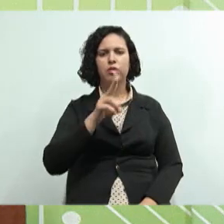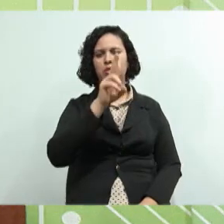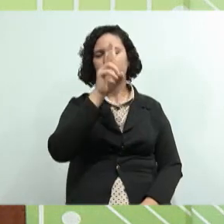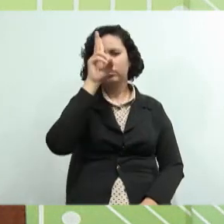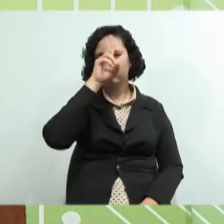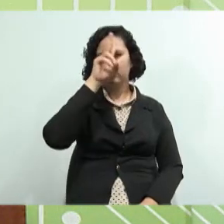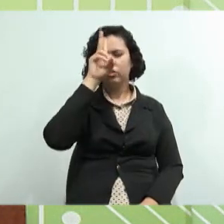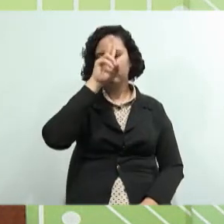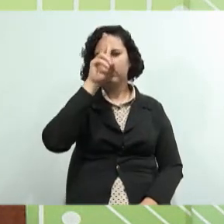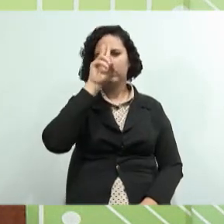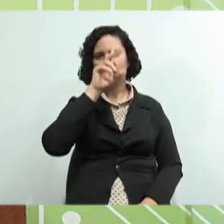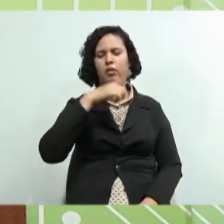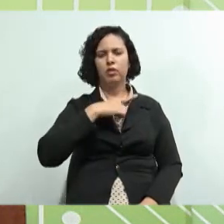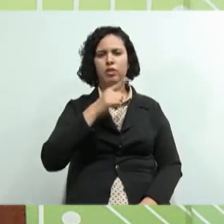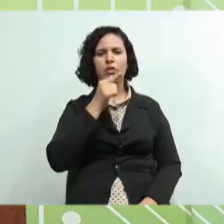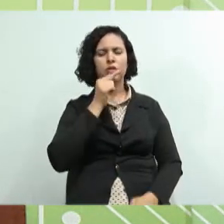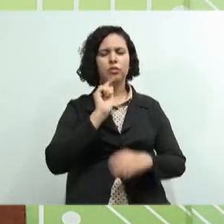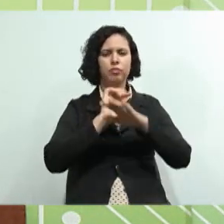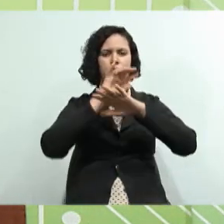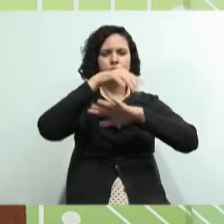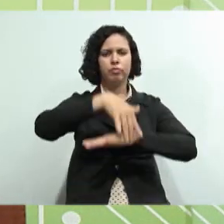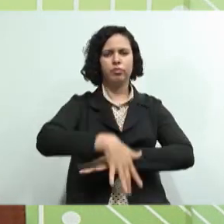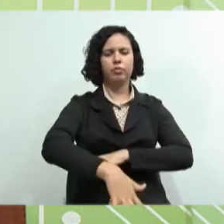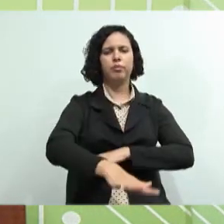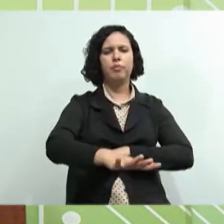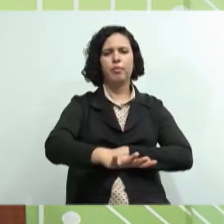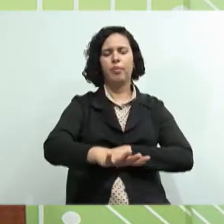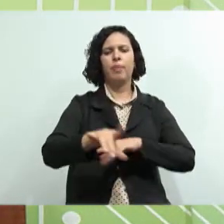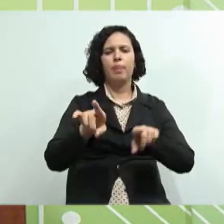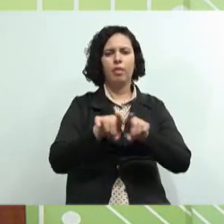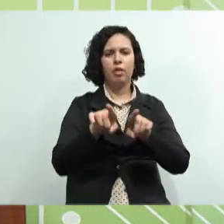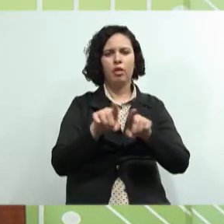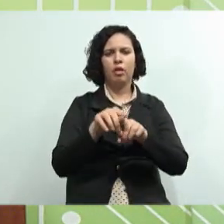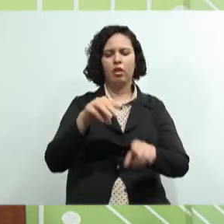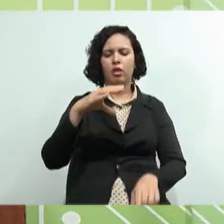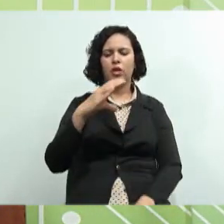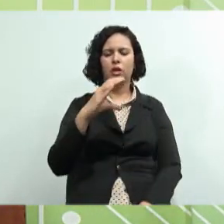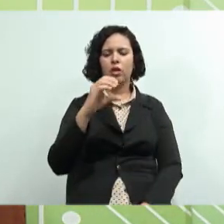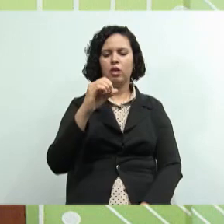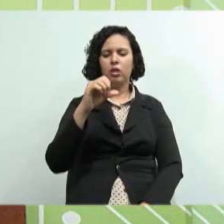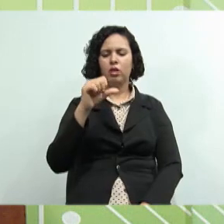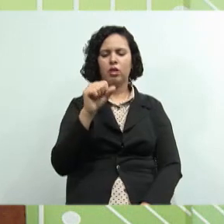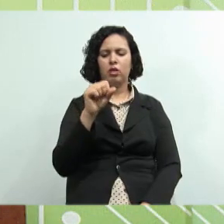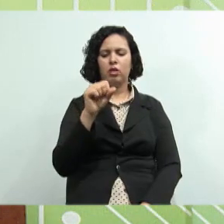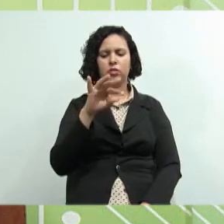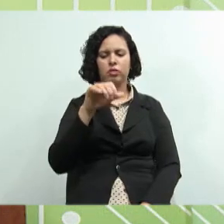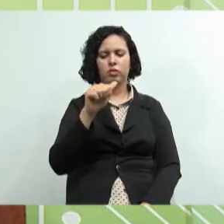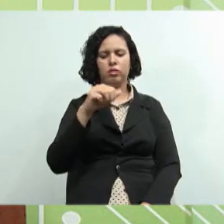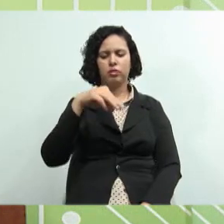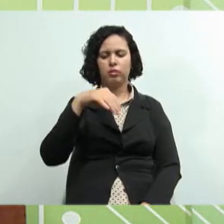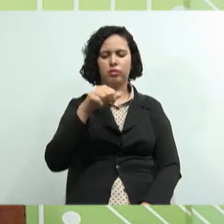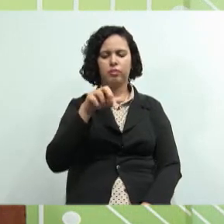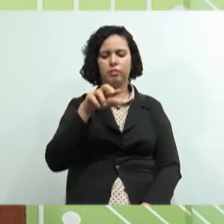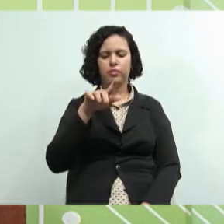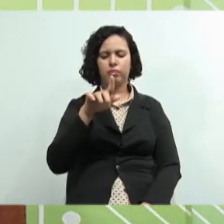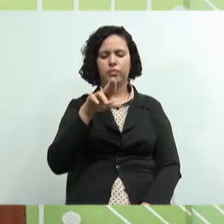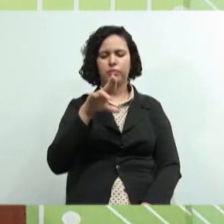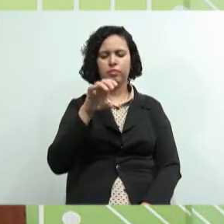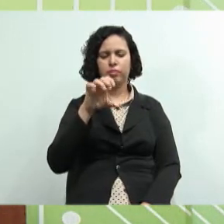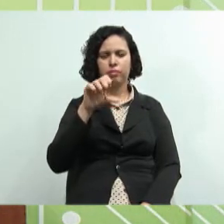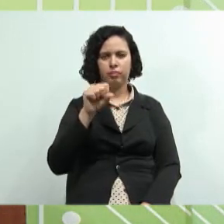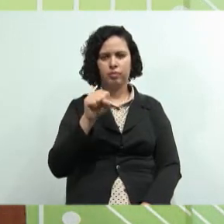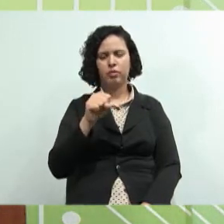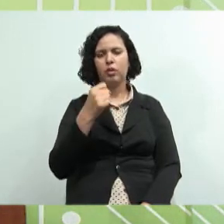naturais como cachoeiras. A gente está falando, por exemplo, de Costa Marques, que vai ter aí uma parte importante da história do Brasil. A gente está falando de